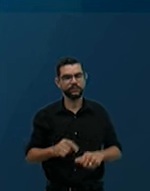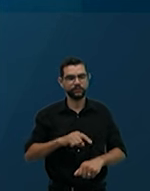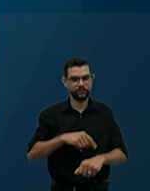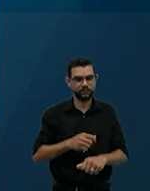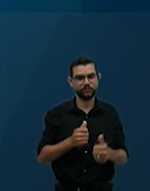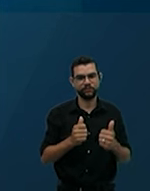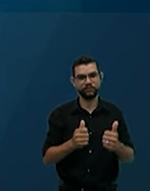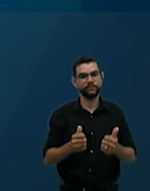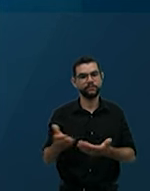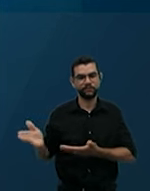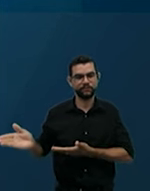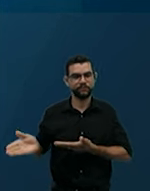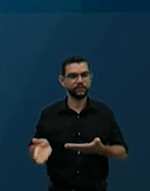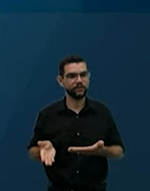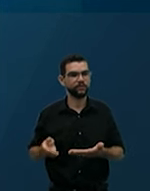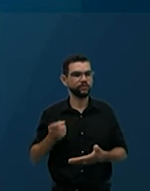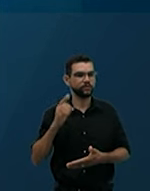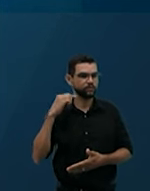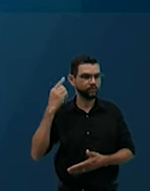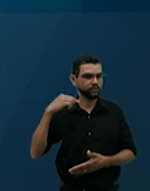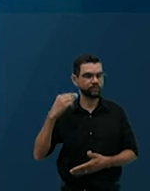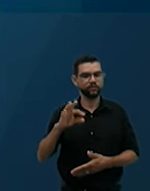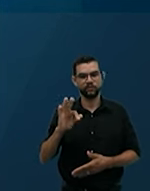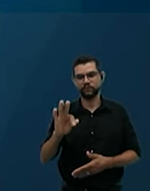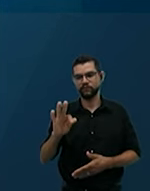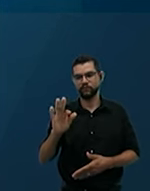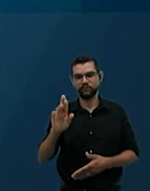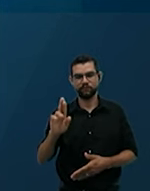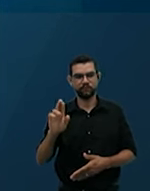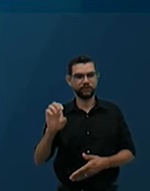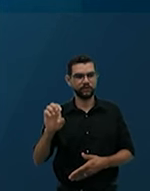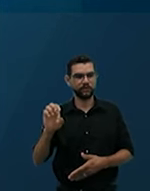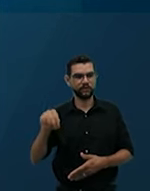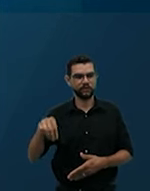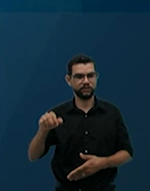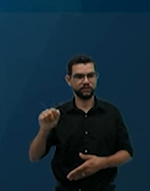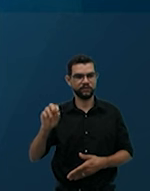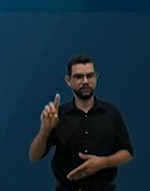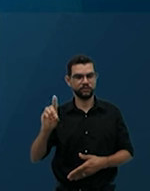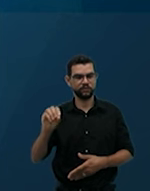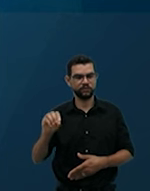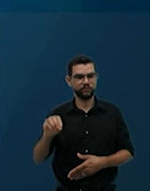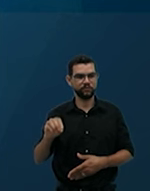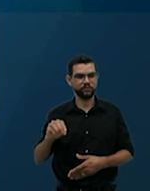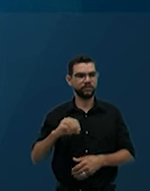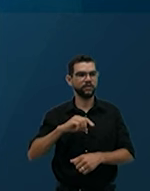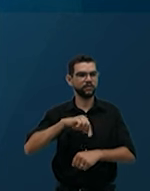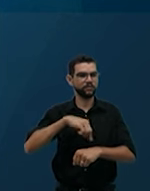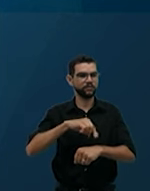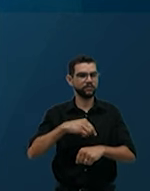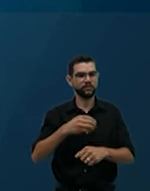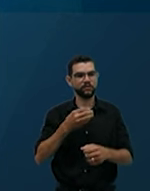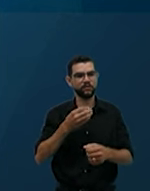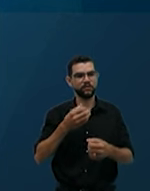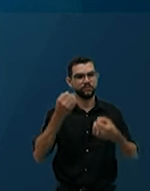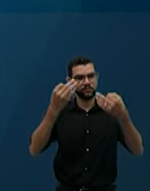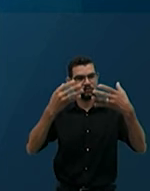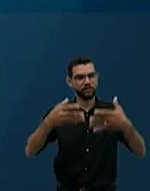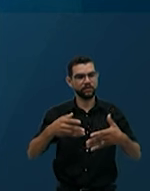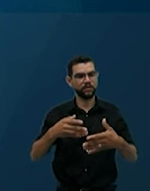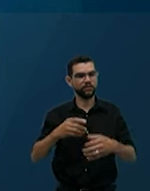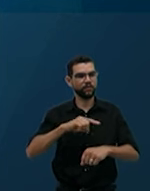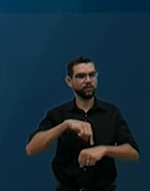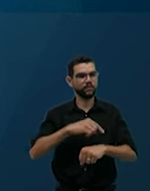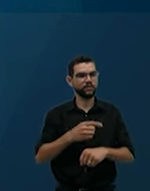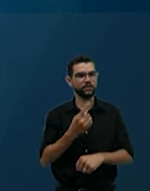Gonçalves Dias, por favor. Que terá o prazo de 15 minutos também, com o mesmo apelo